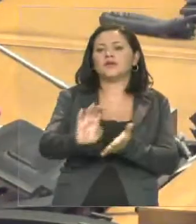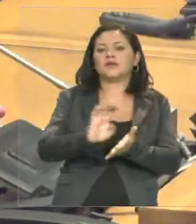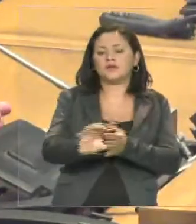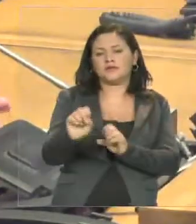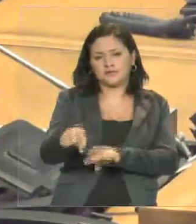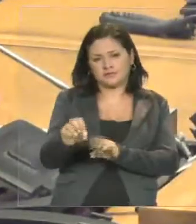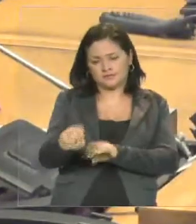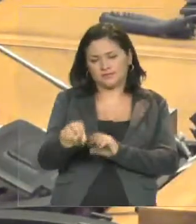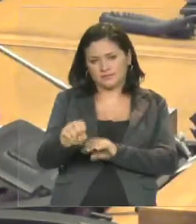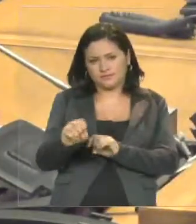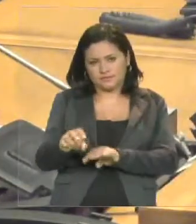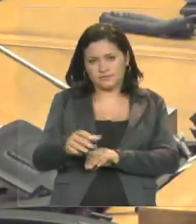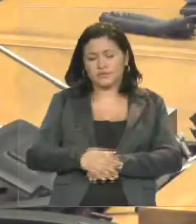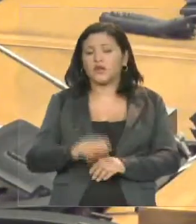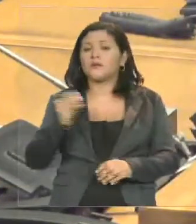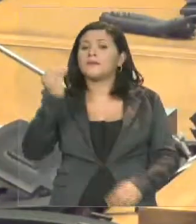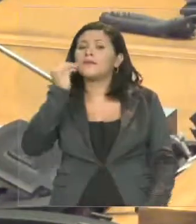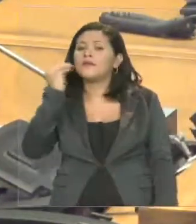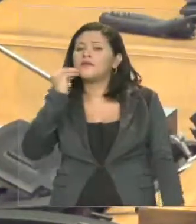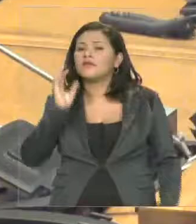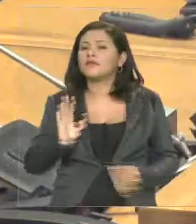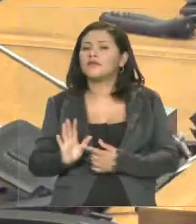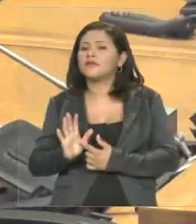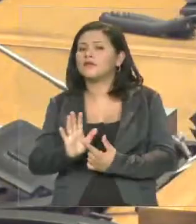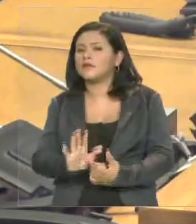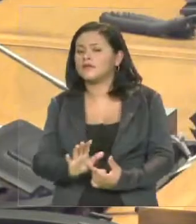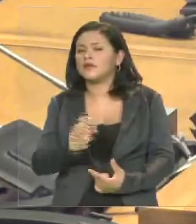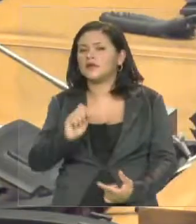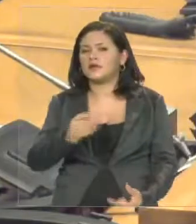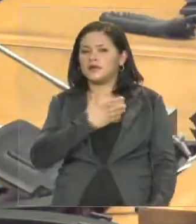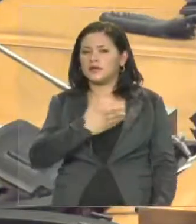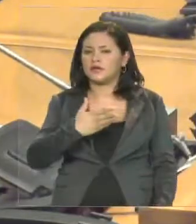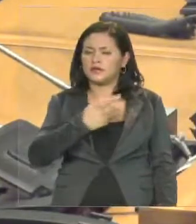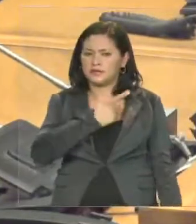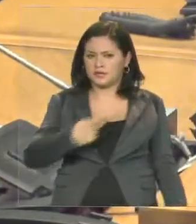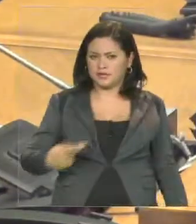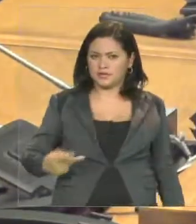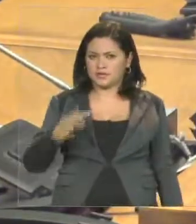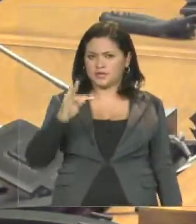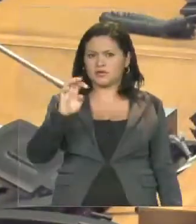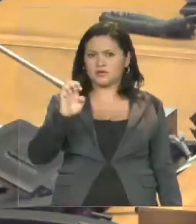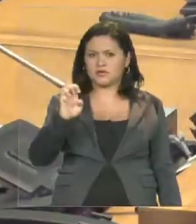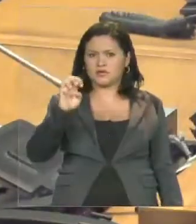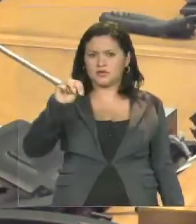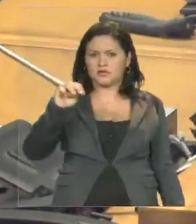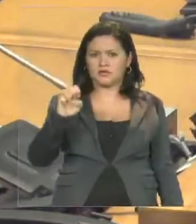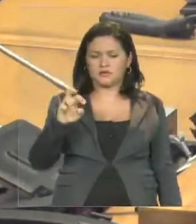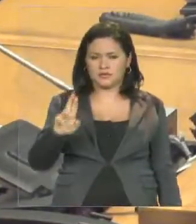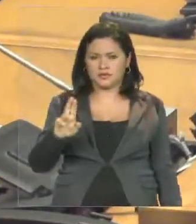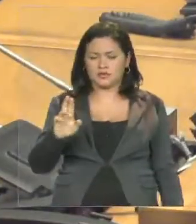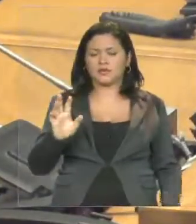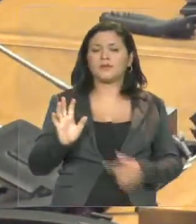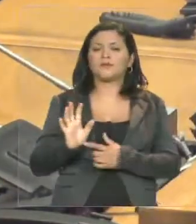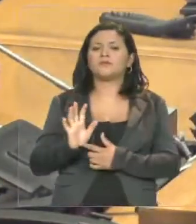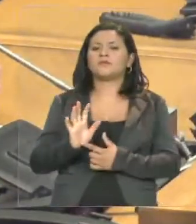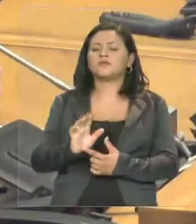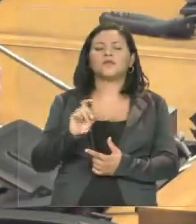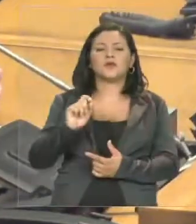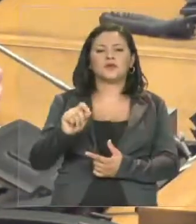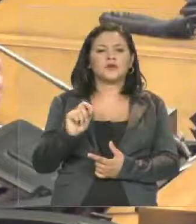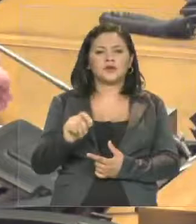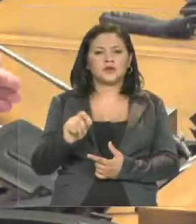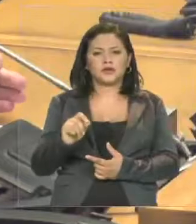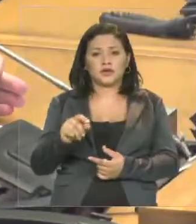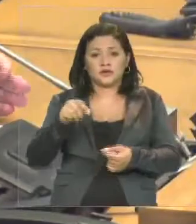E o que prova, mais uma vez, que o presidente Temer ele está cumprindo de forma integral